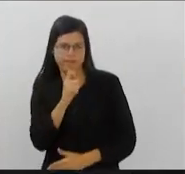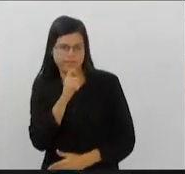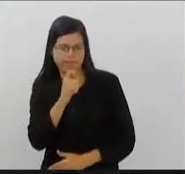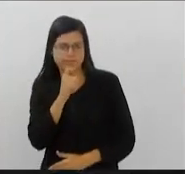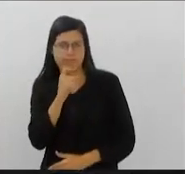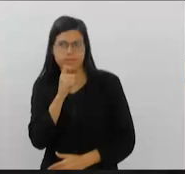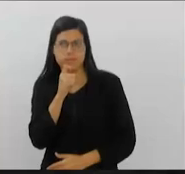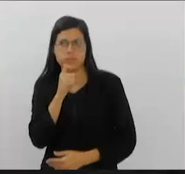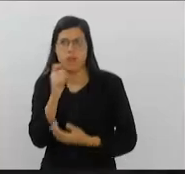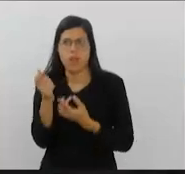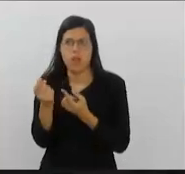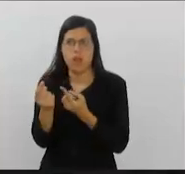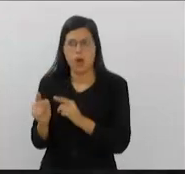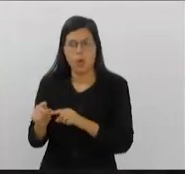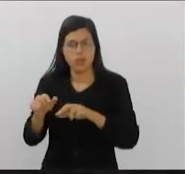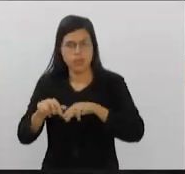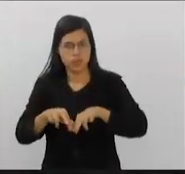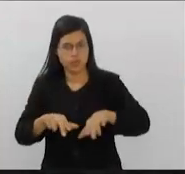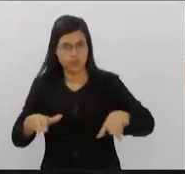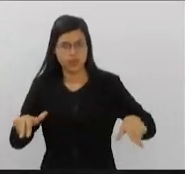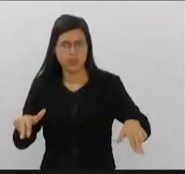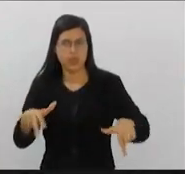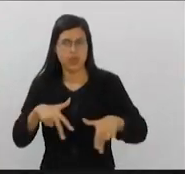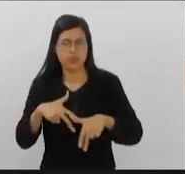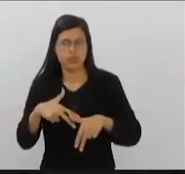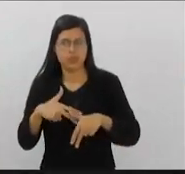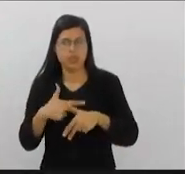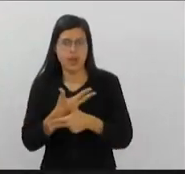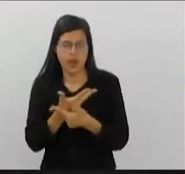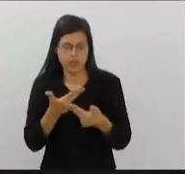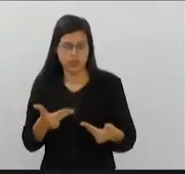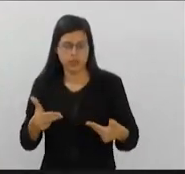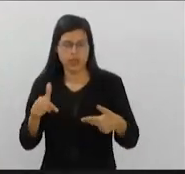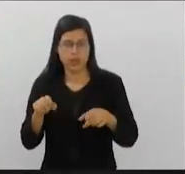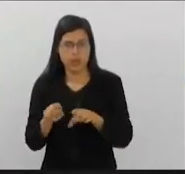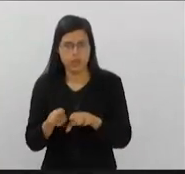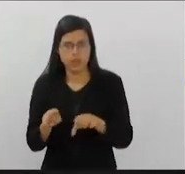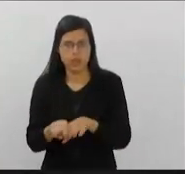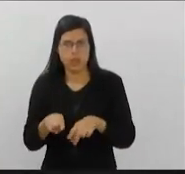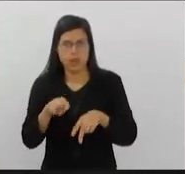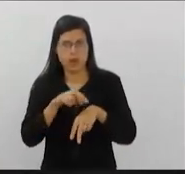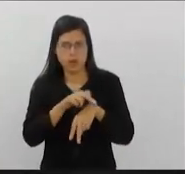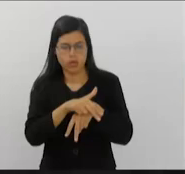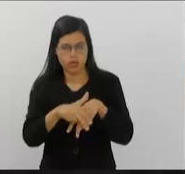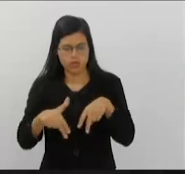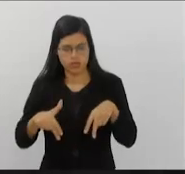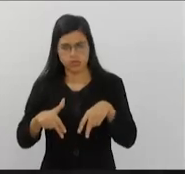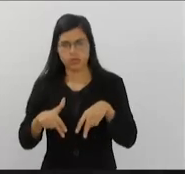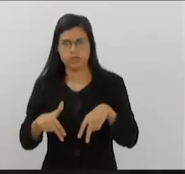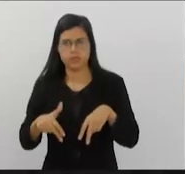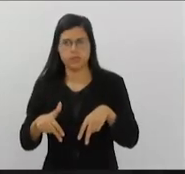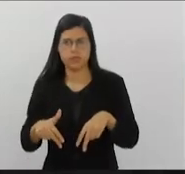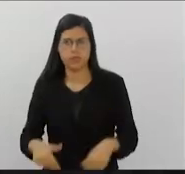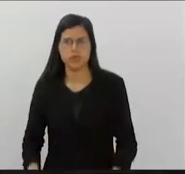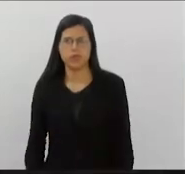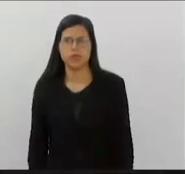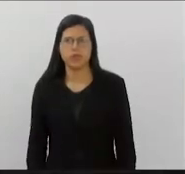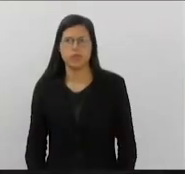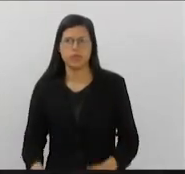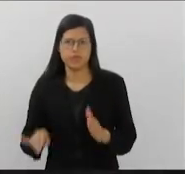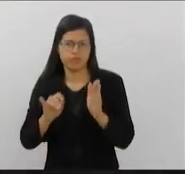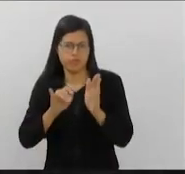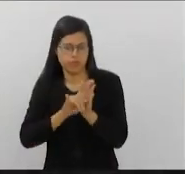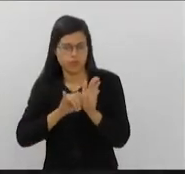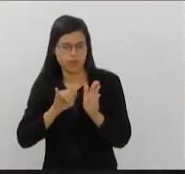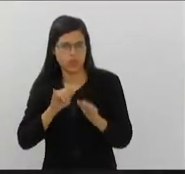à diversidade étnica e à diversidade de orientação sexual de forma de expressão da identidade de